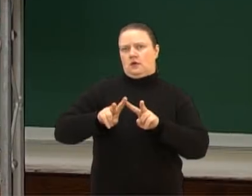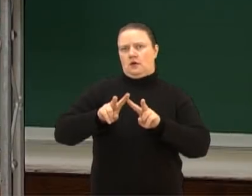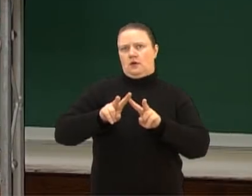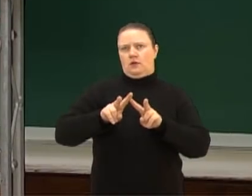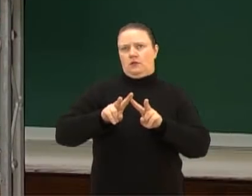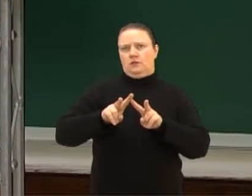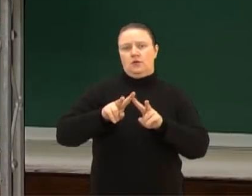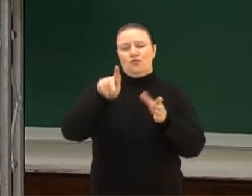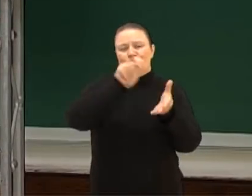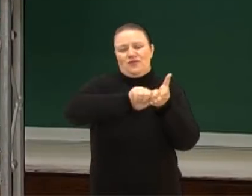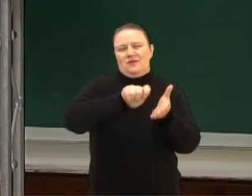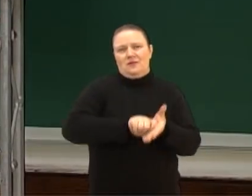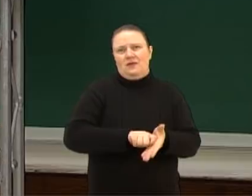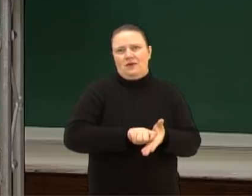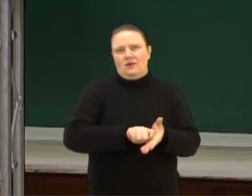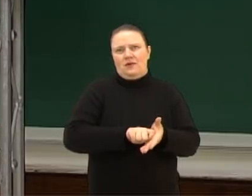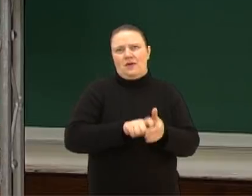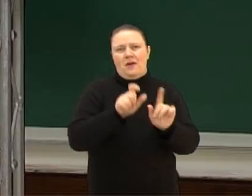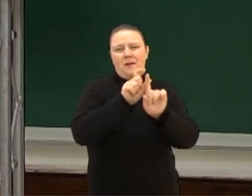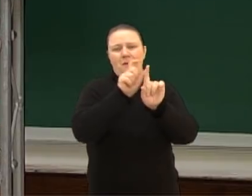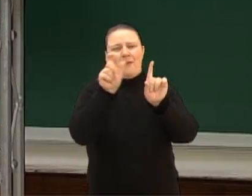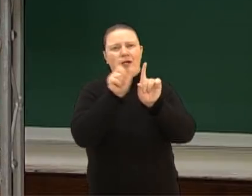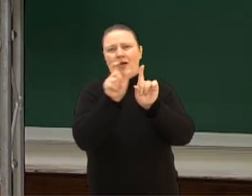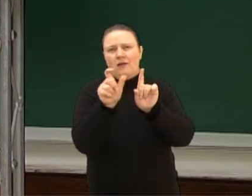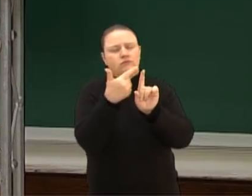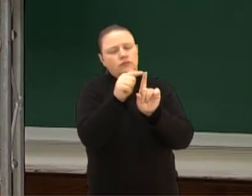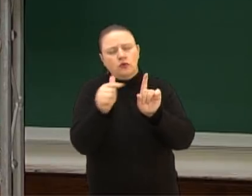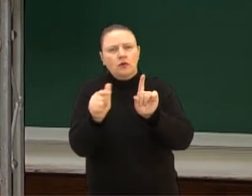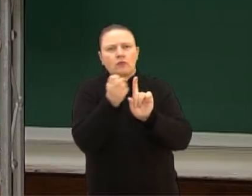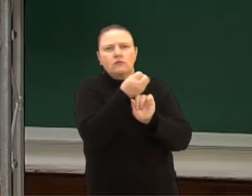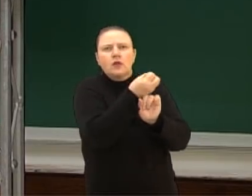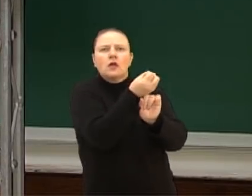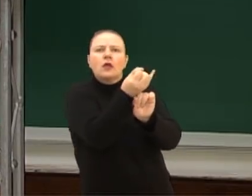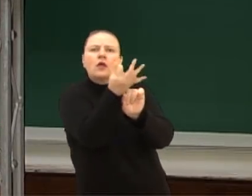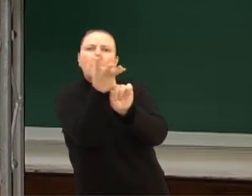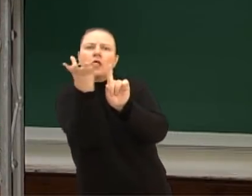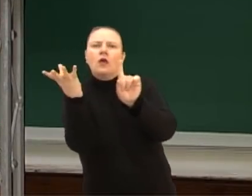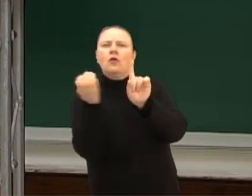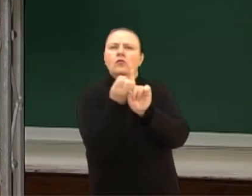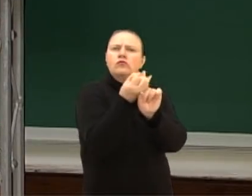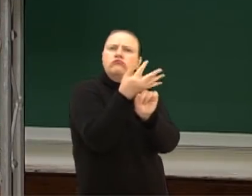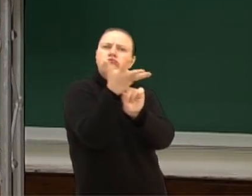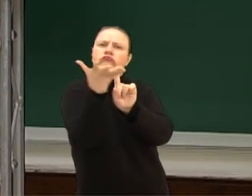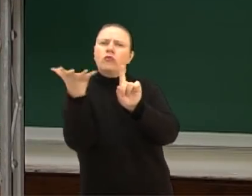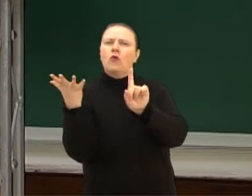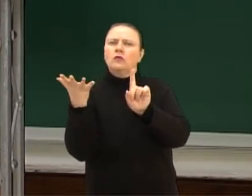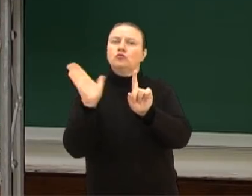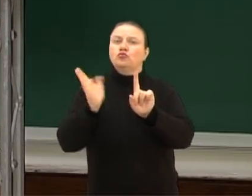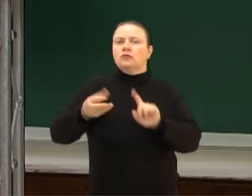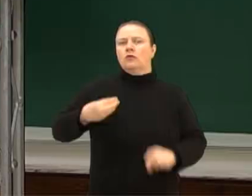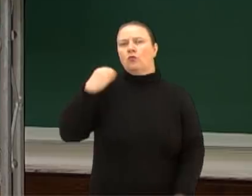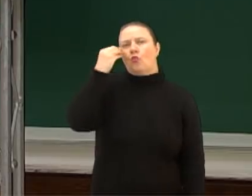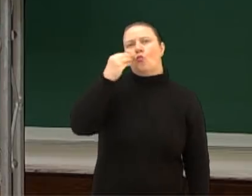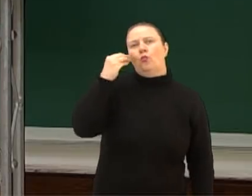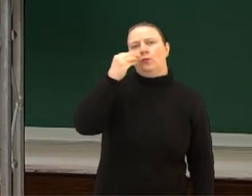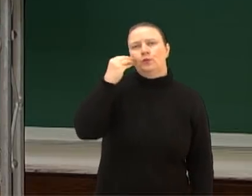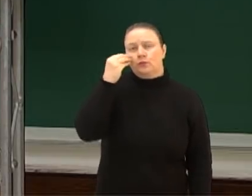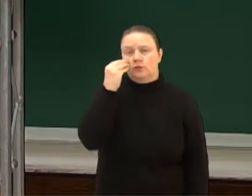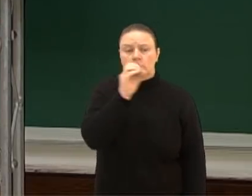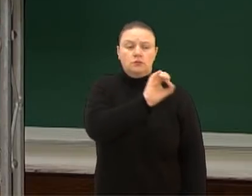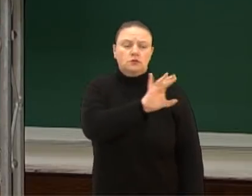do quê? Da percepção de cada um de nós, aquilo que eu já comentei sobre as vivências. Cada um vai ter uma